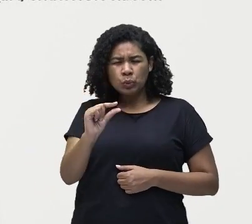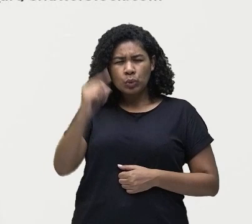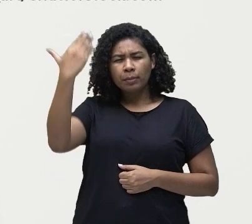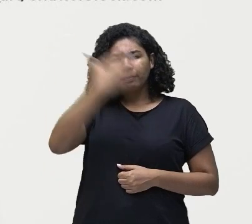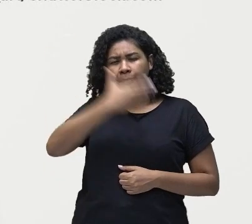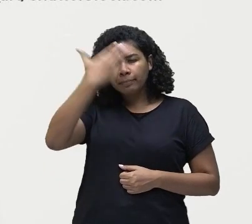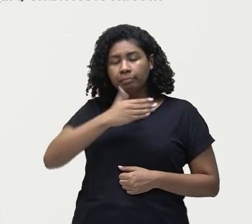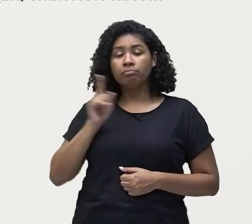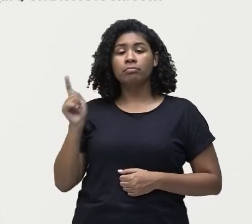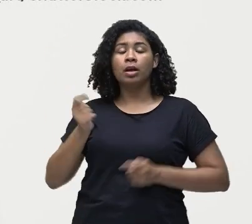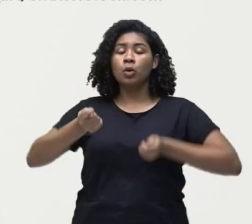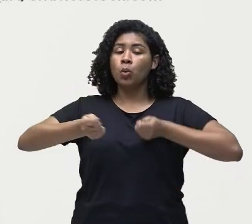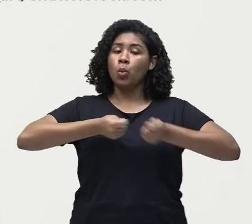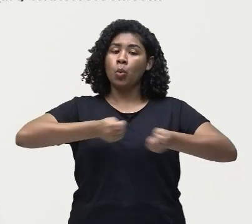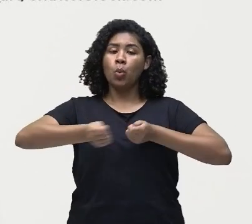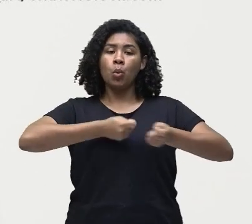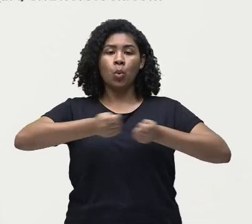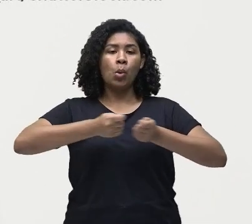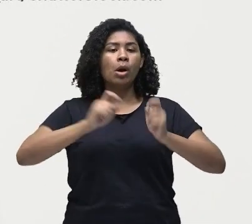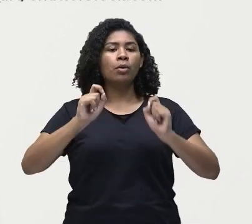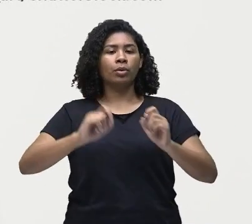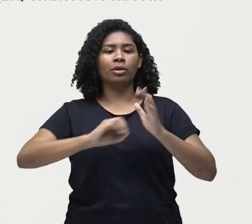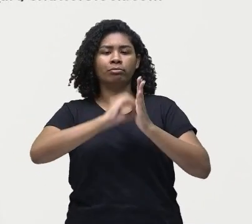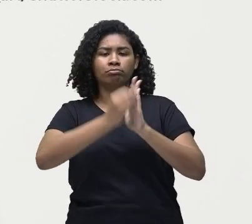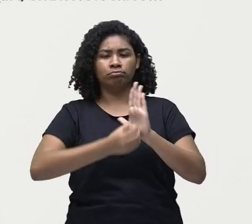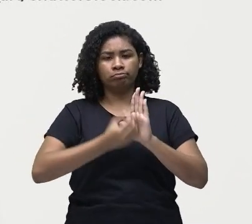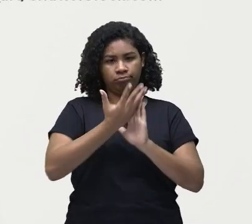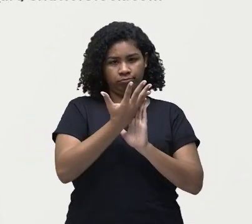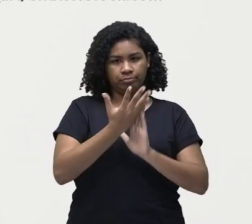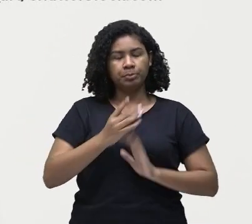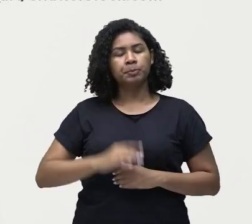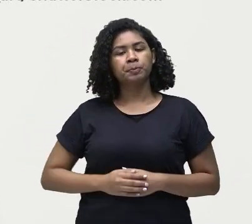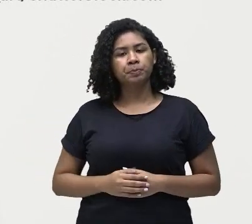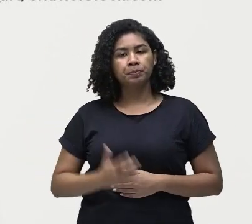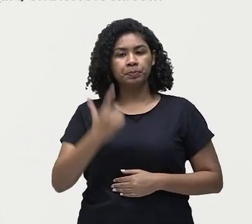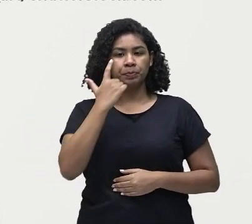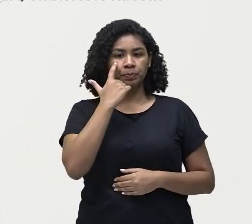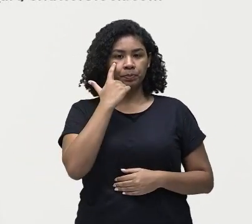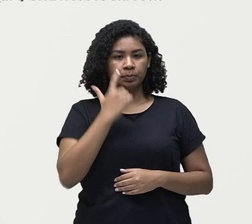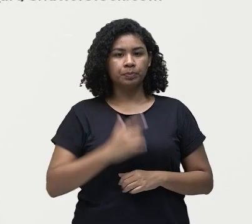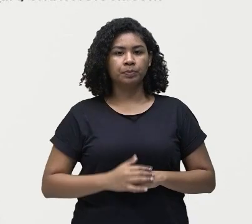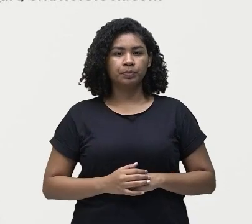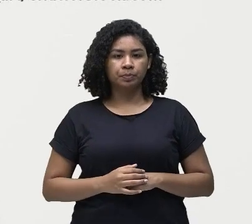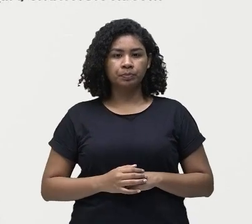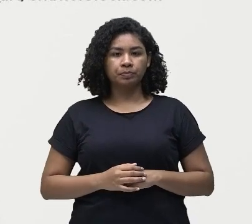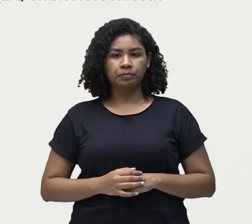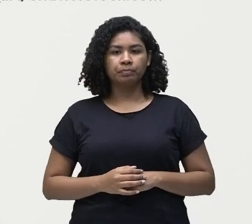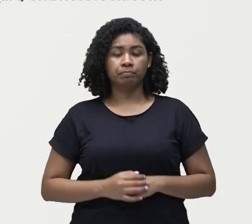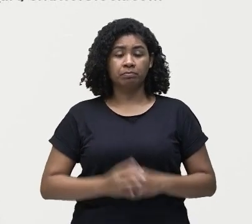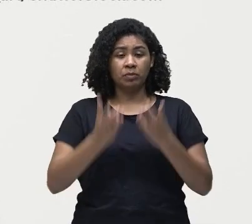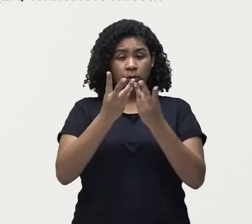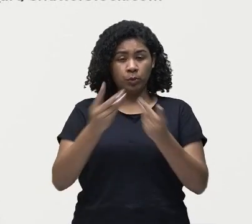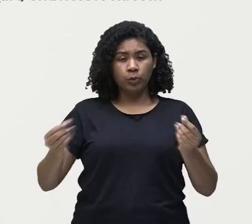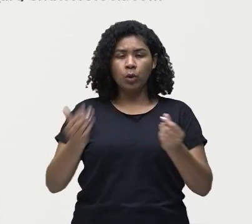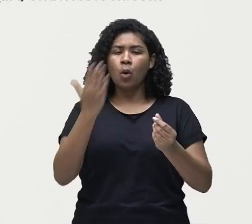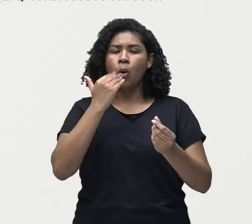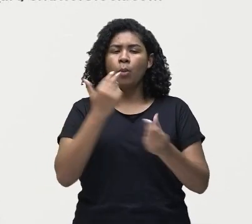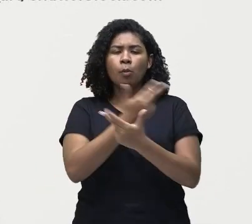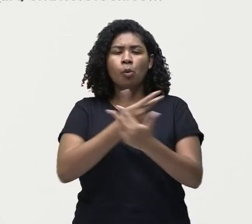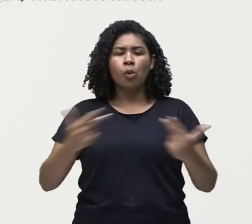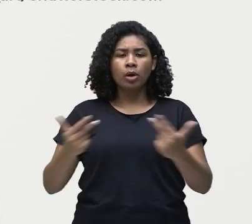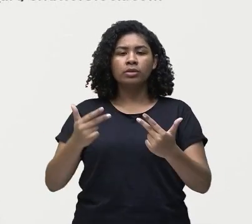do ecossistema. Os decompositores se alimentam de matéria morta